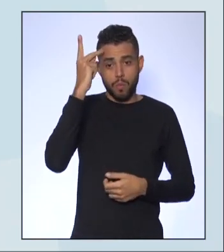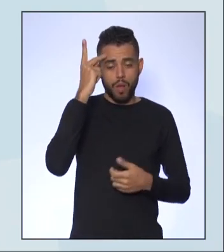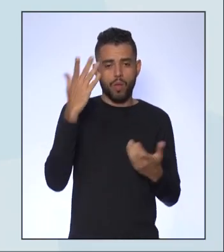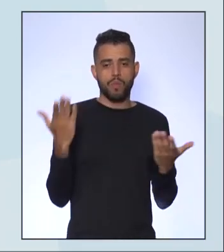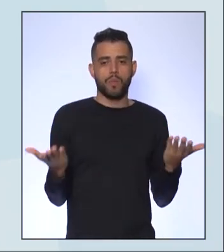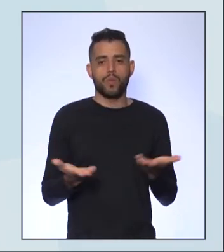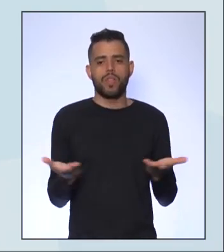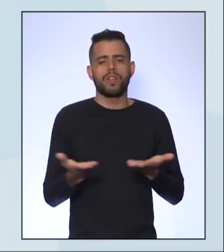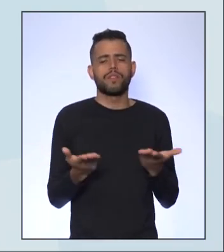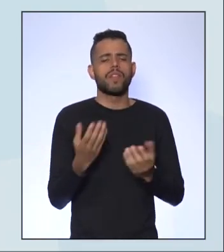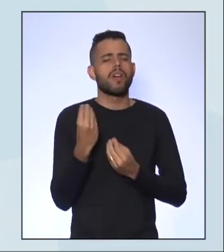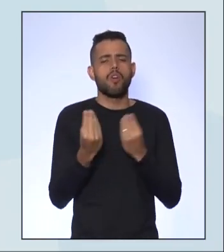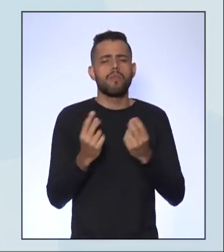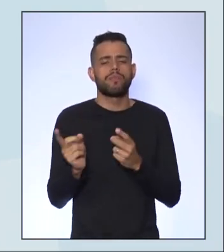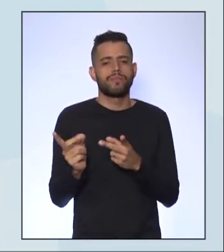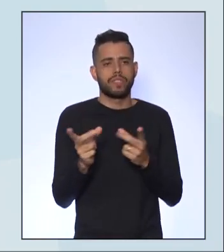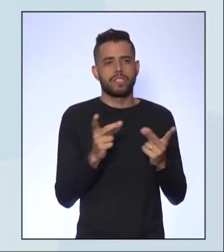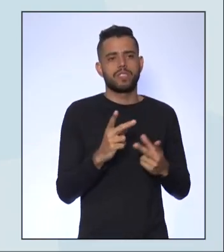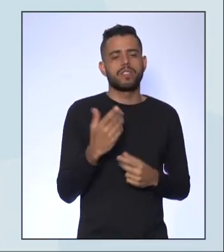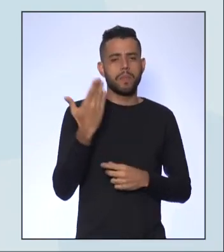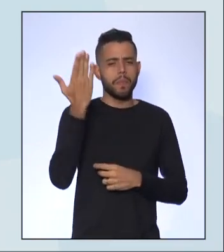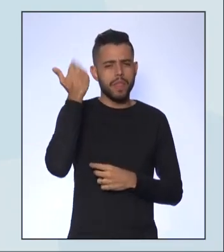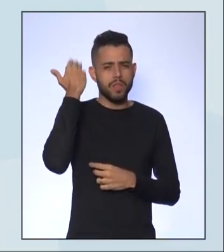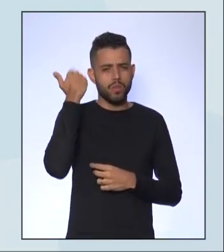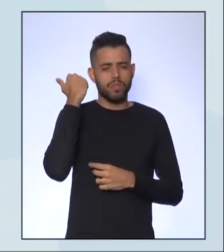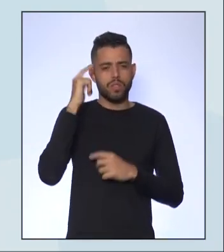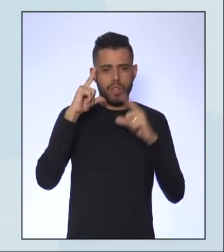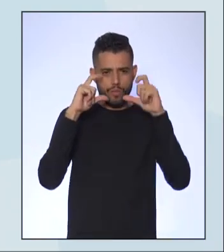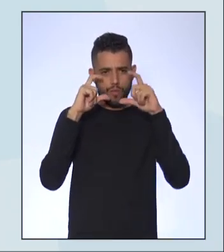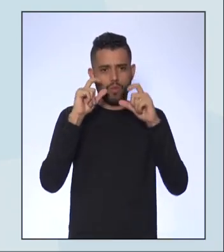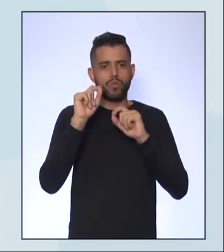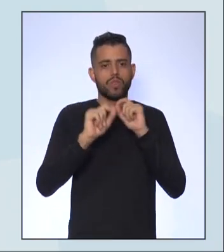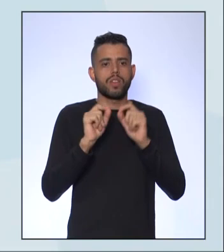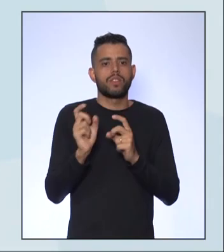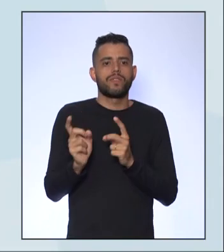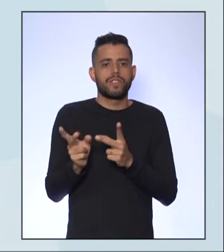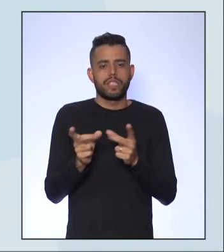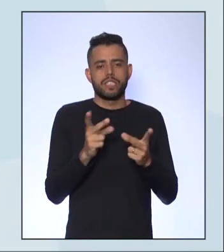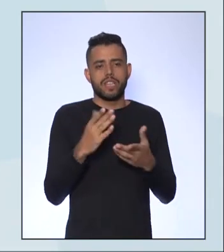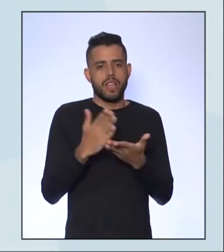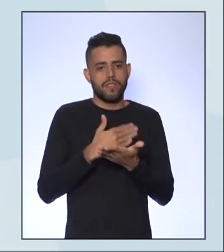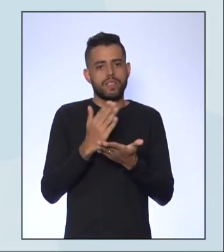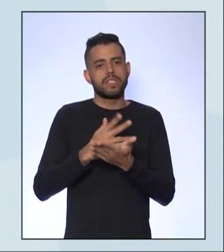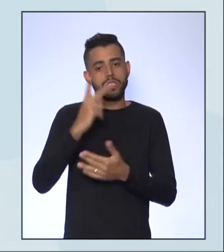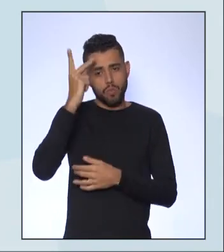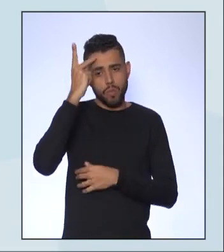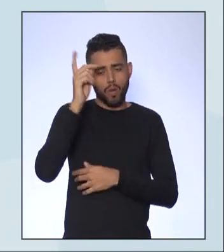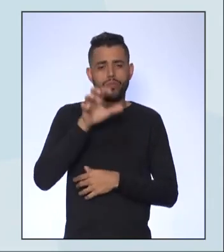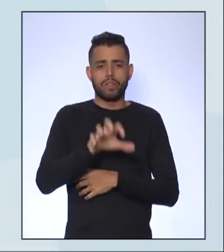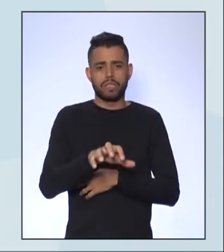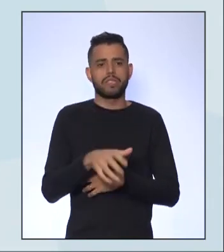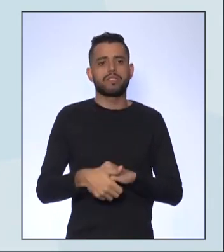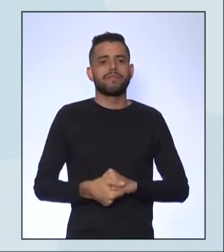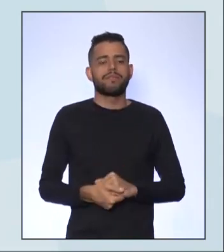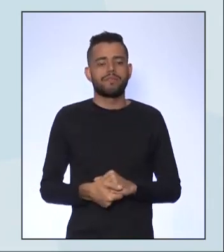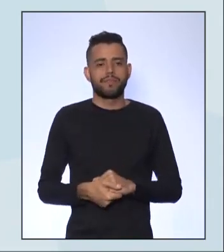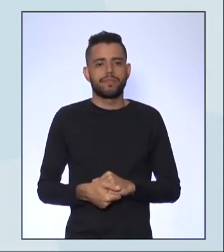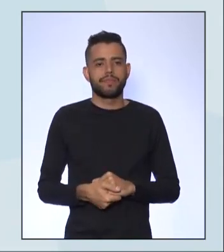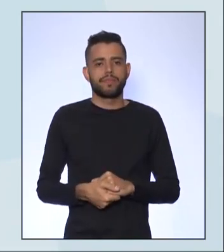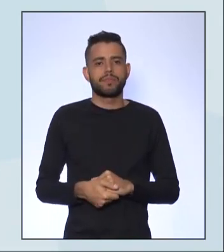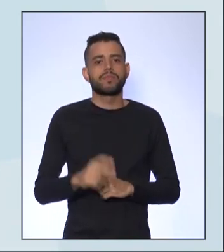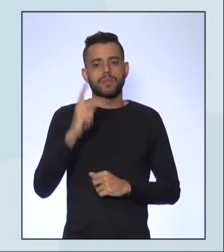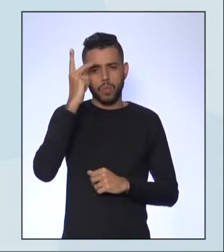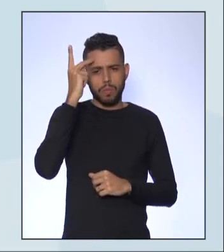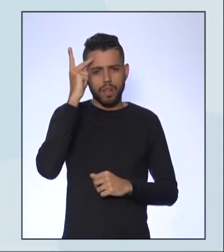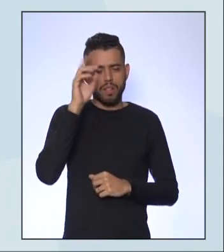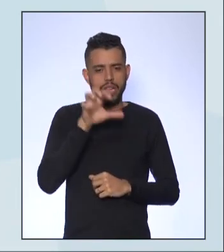Era como se vendia. No mesmo período daquela foto, o que se vendia nas revistas, que São Paulo era assim. São Paulo era dessa